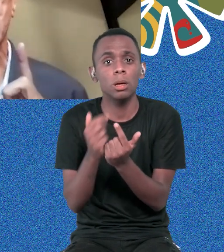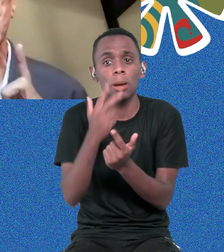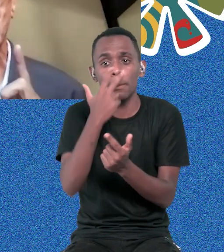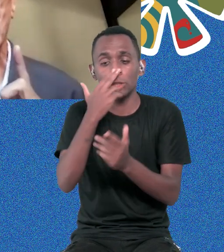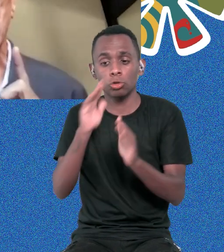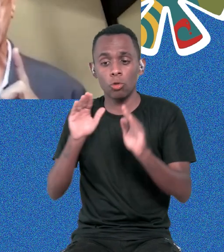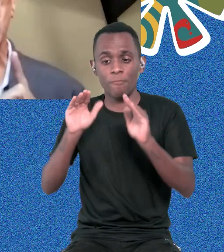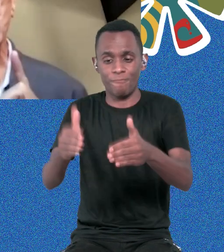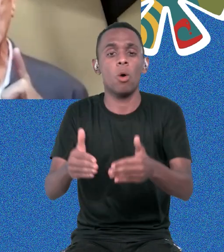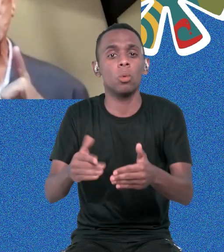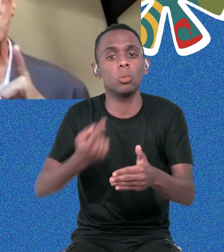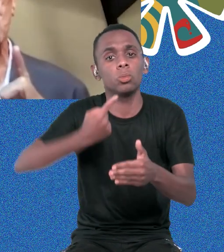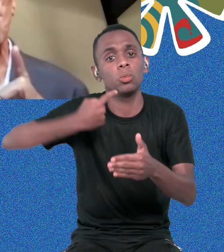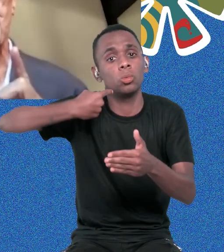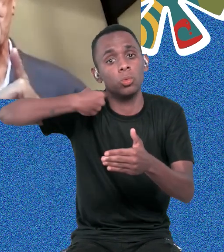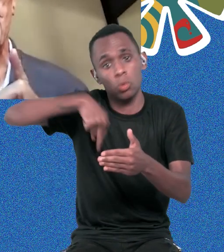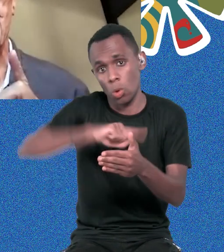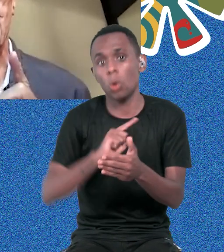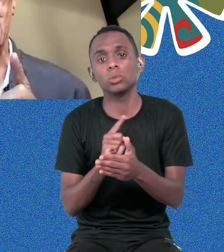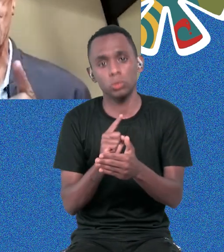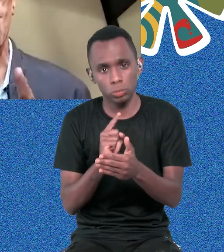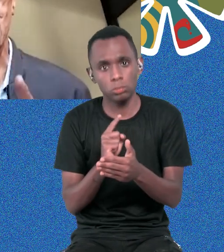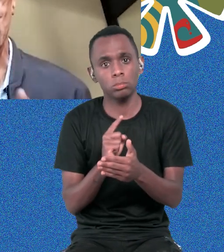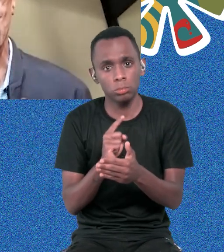destinatários de nosso